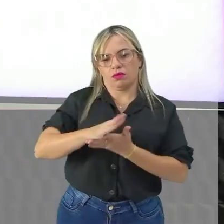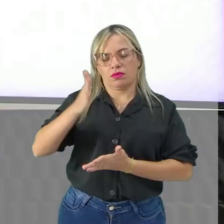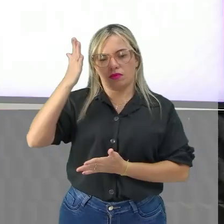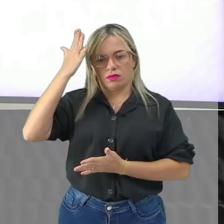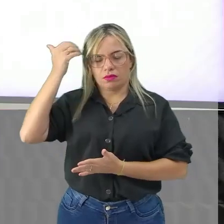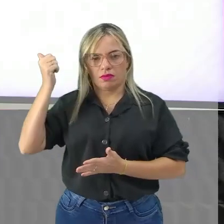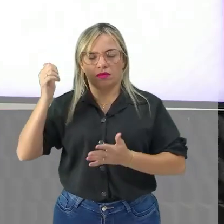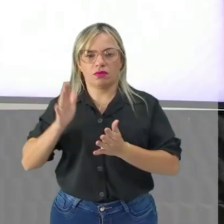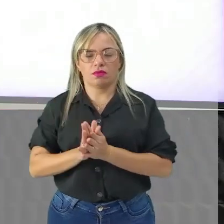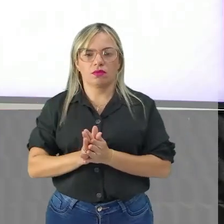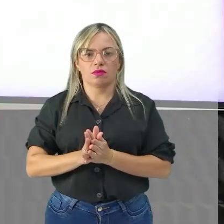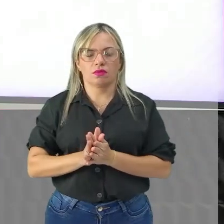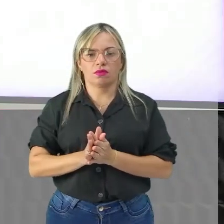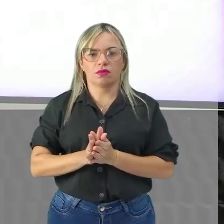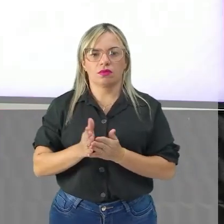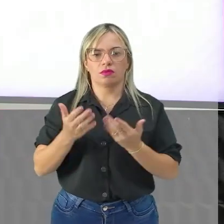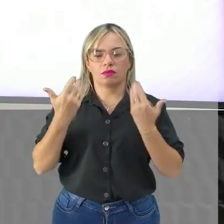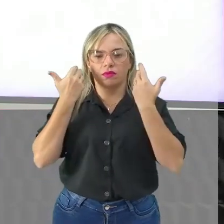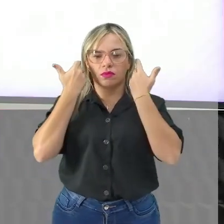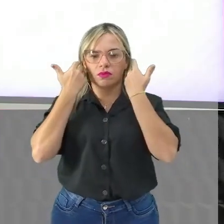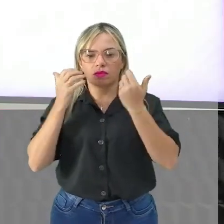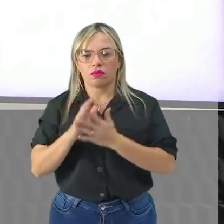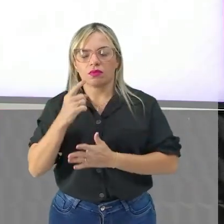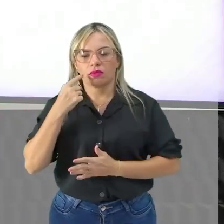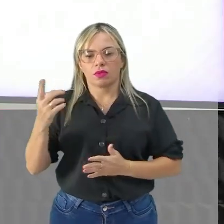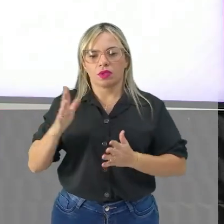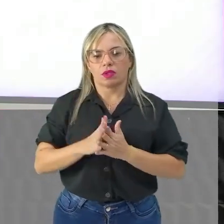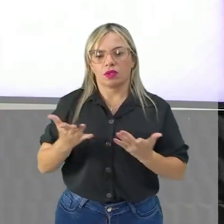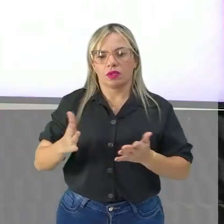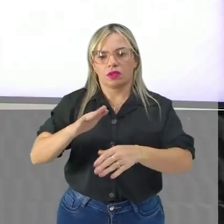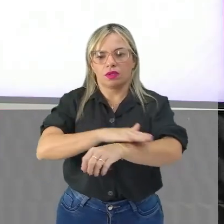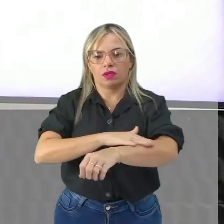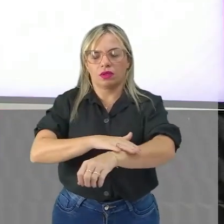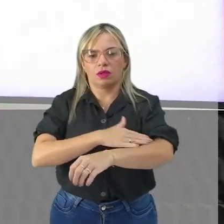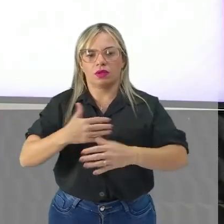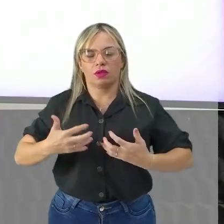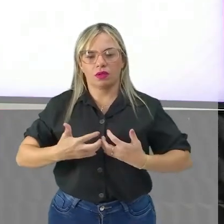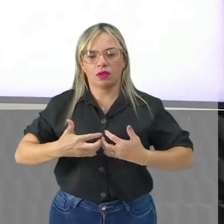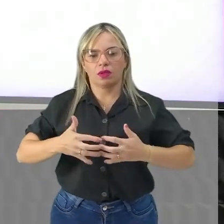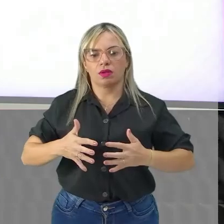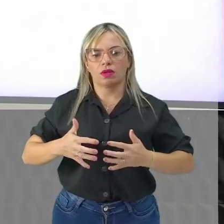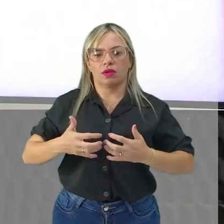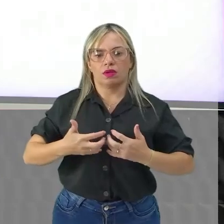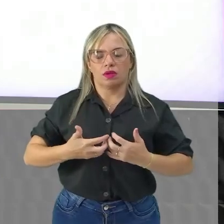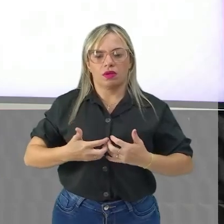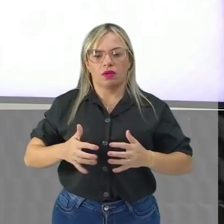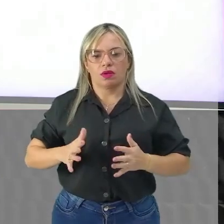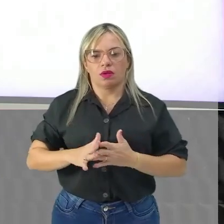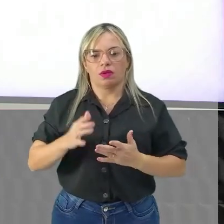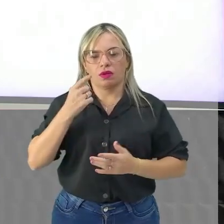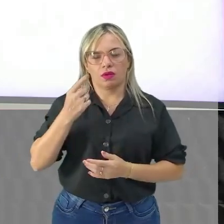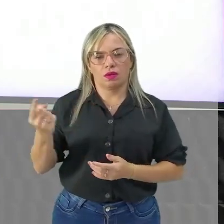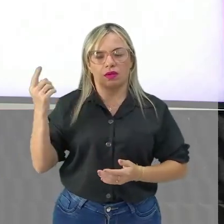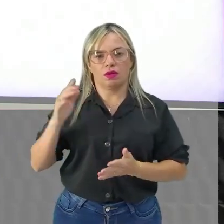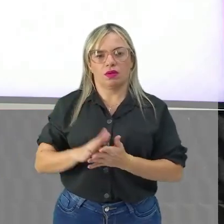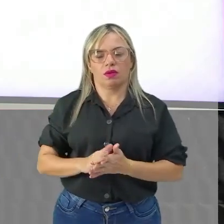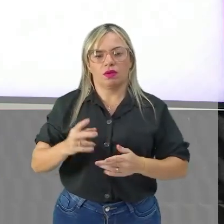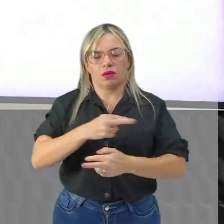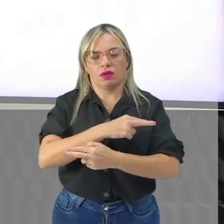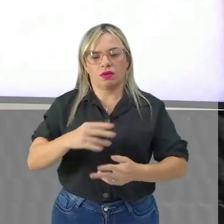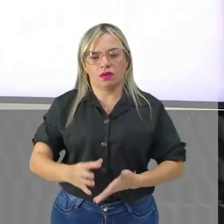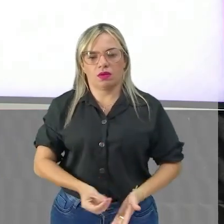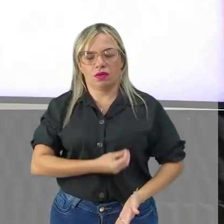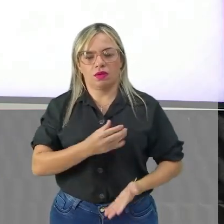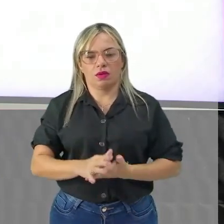saber, branquial, cutânea e pulmonar, que casa certinho com o movimento que esses organismos fazem,